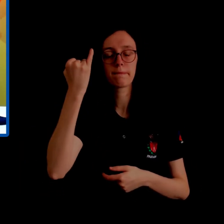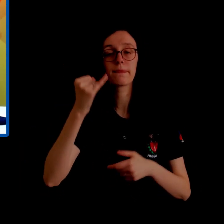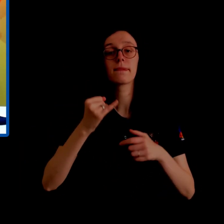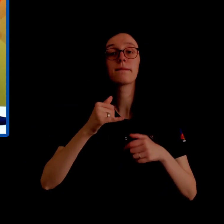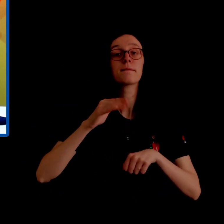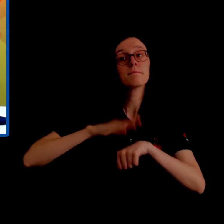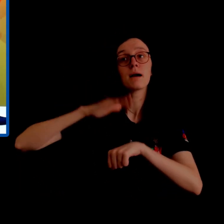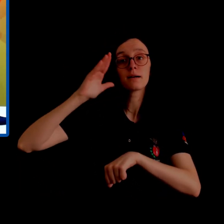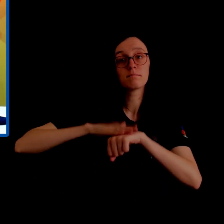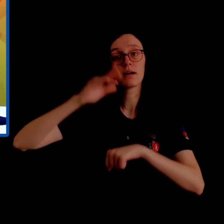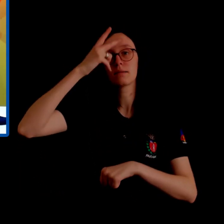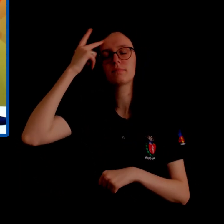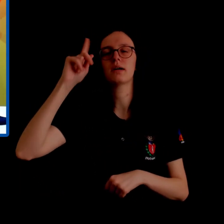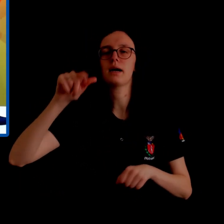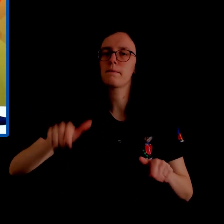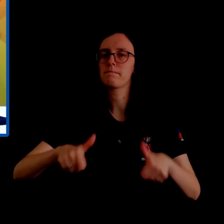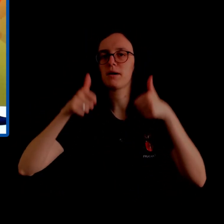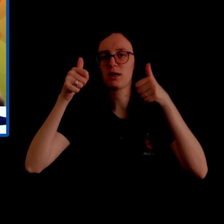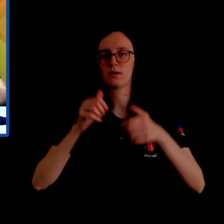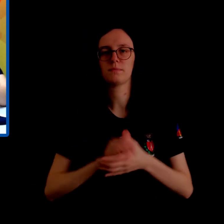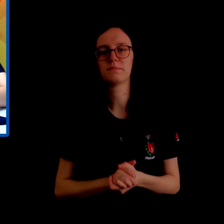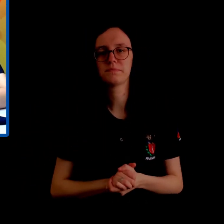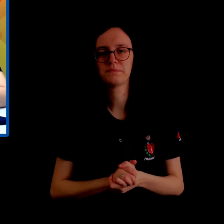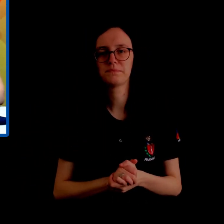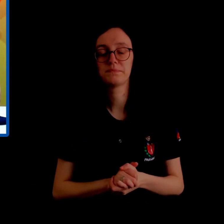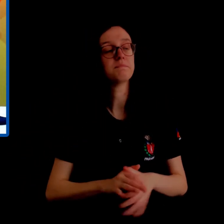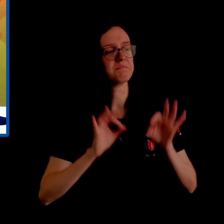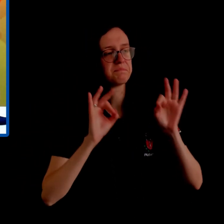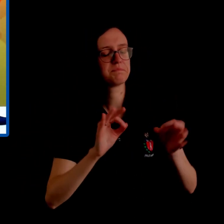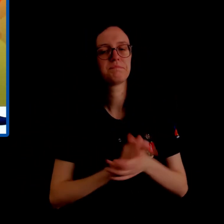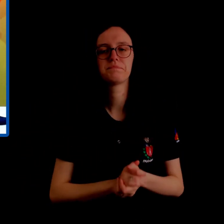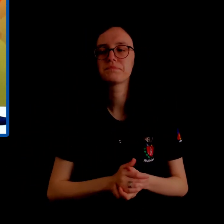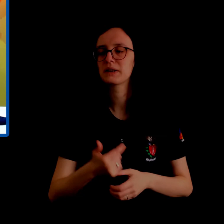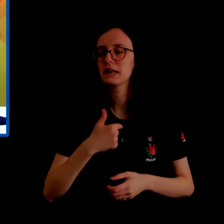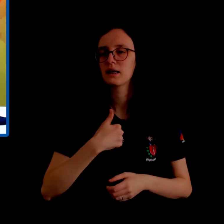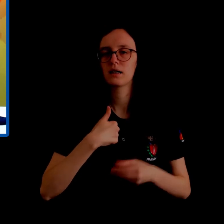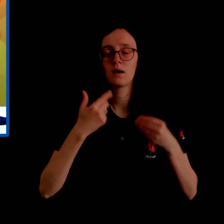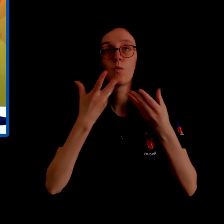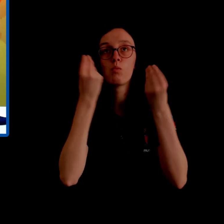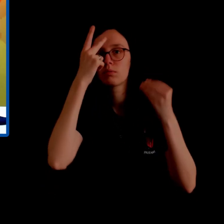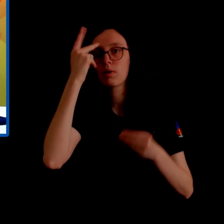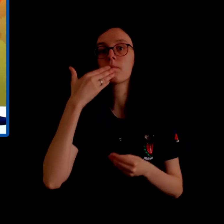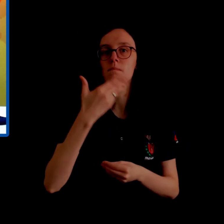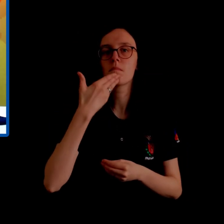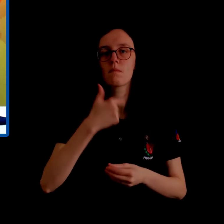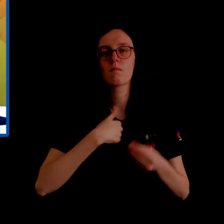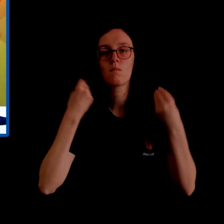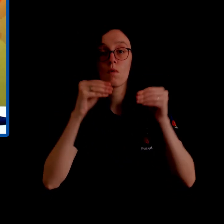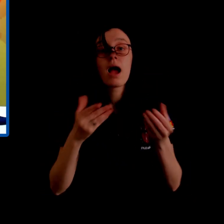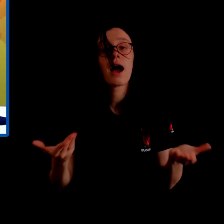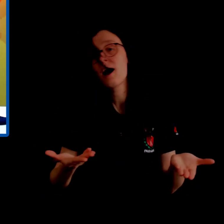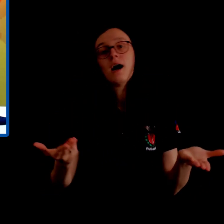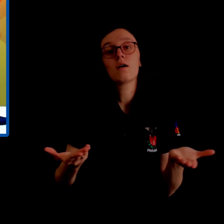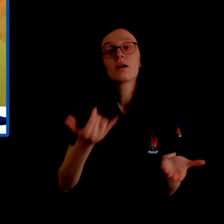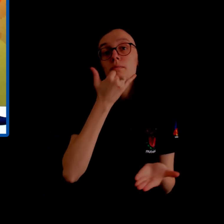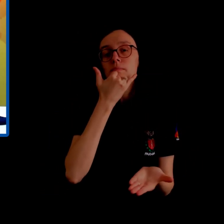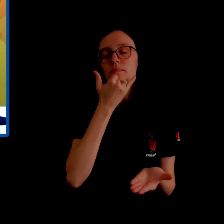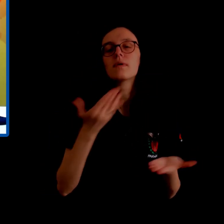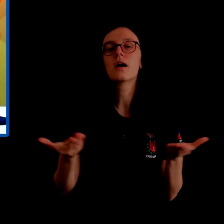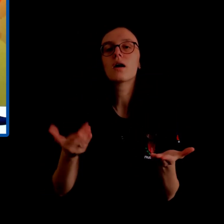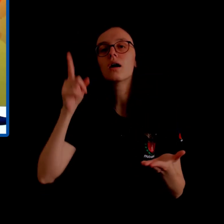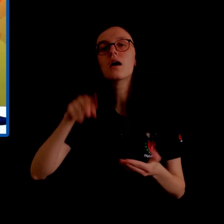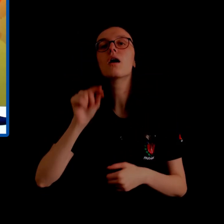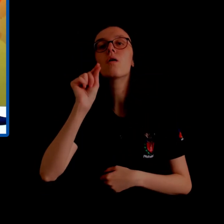mais gente, melhor. Exatamente. Eu vou colocar, pessoal, como tem muita gente pedindo, eu estou colocando agora. Vai sair com o nome de